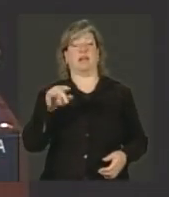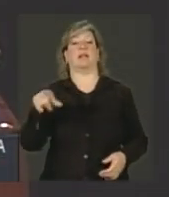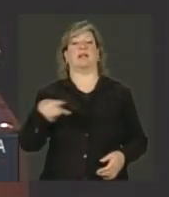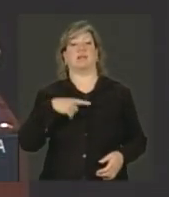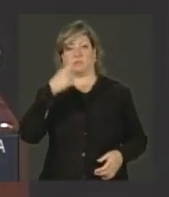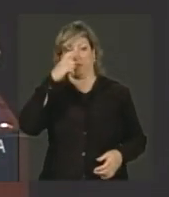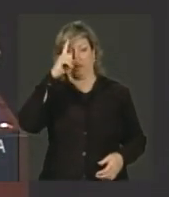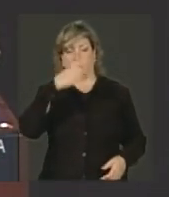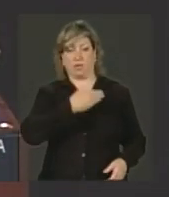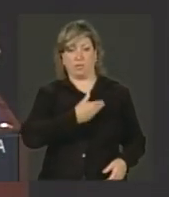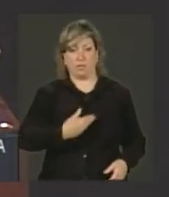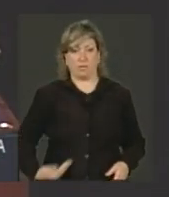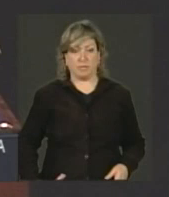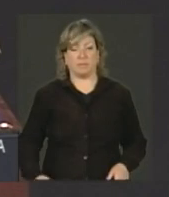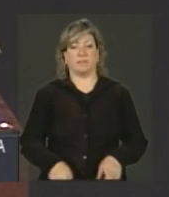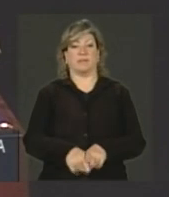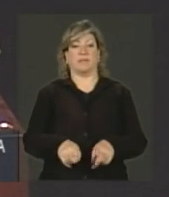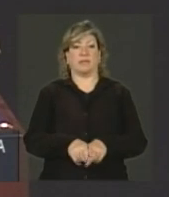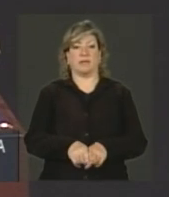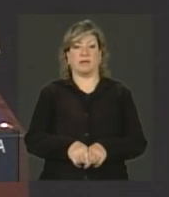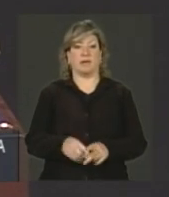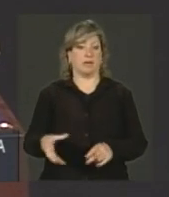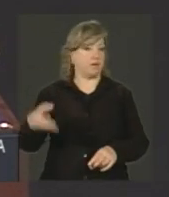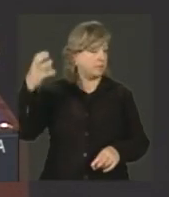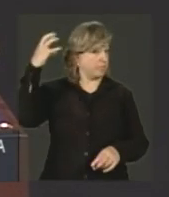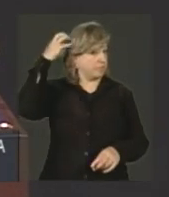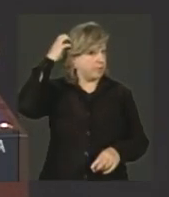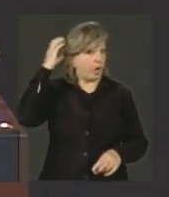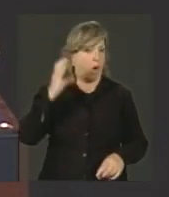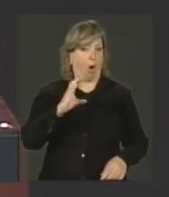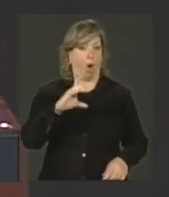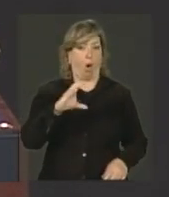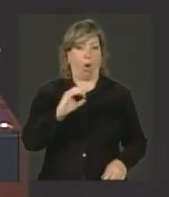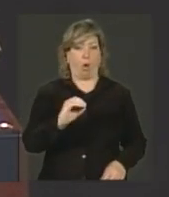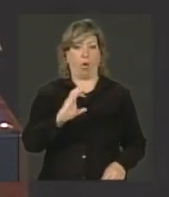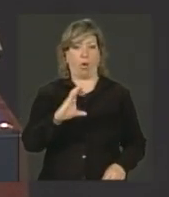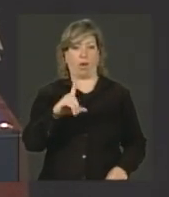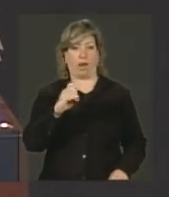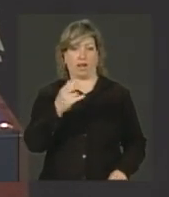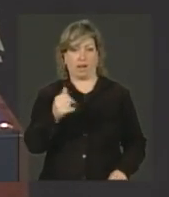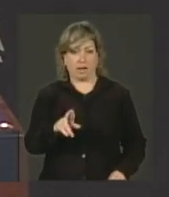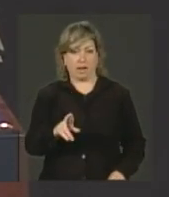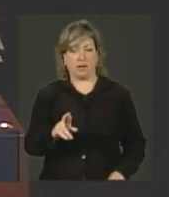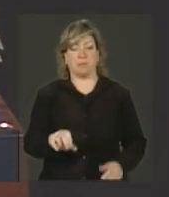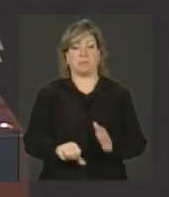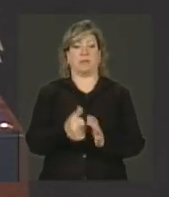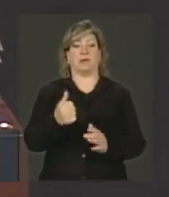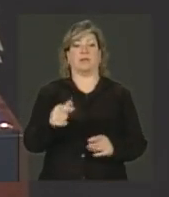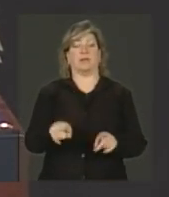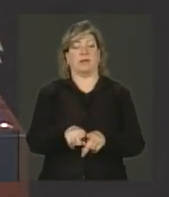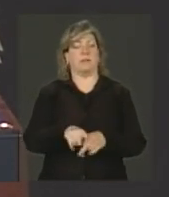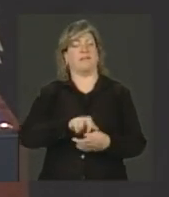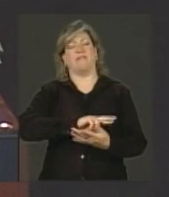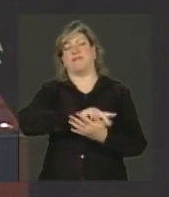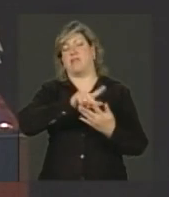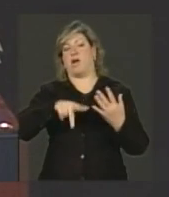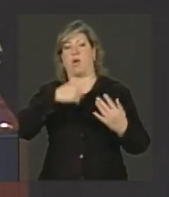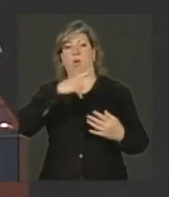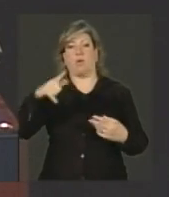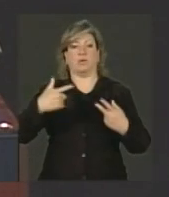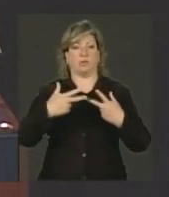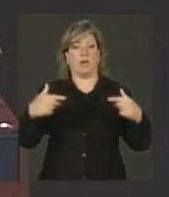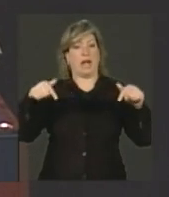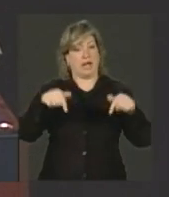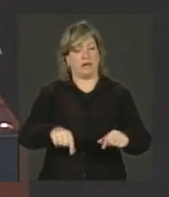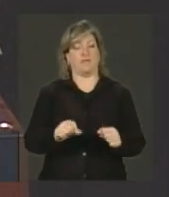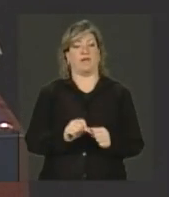primeiro implante coclear do país em pacientes com surdez profunda e inúmeras outras técnicas que aqui